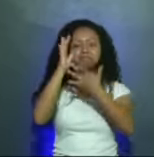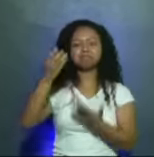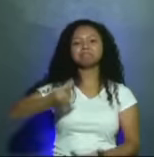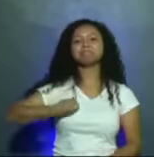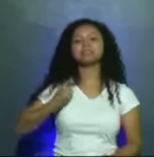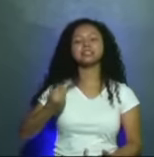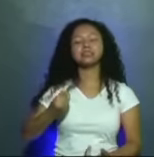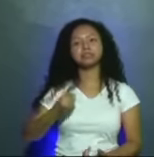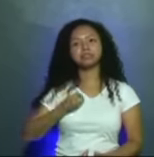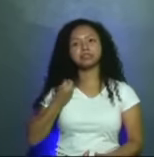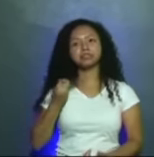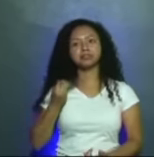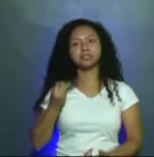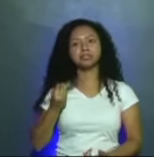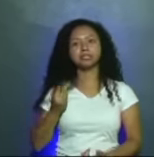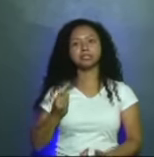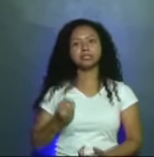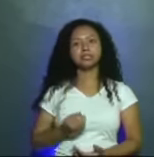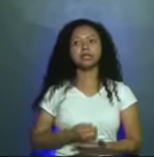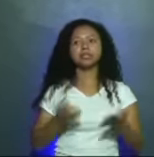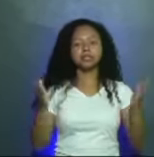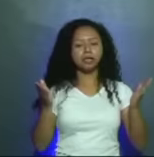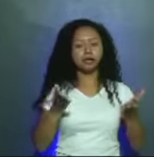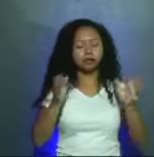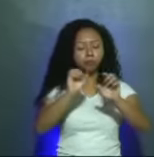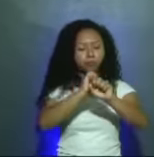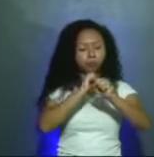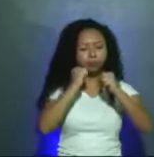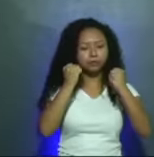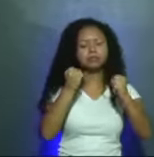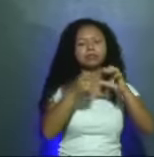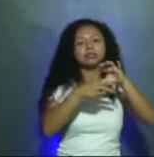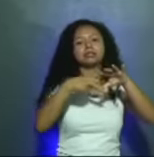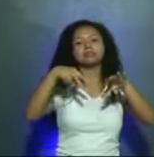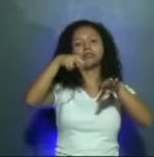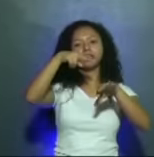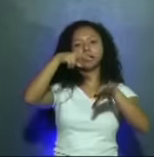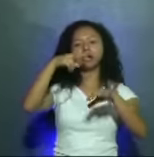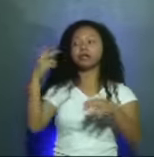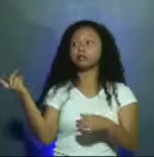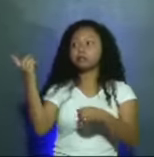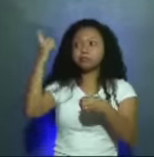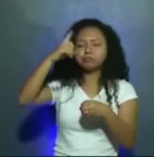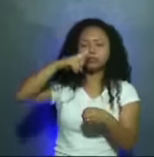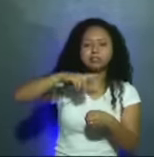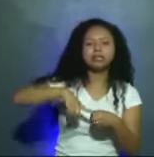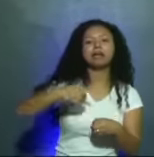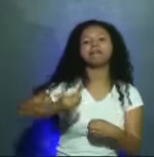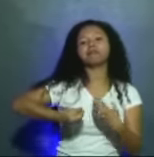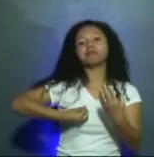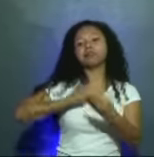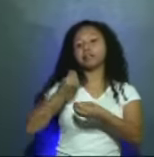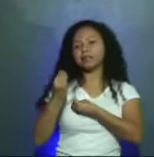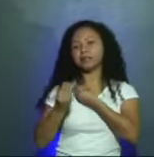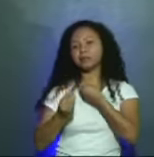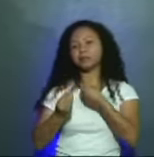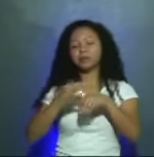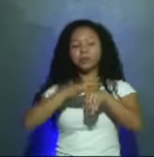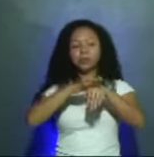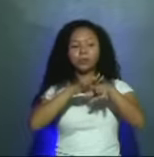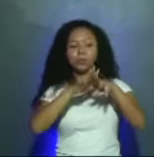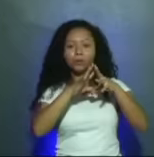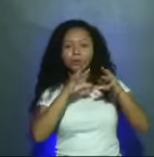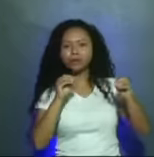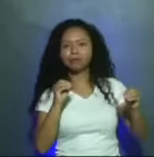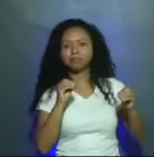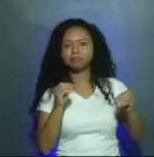o poder da ressurreição de Jesus, é o que nos traz vida, é o que nos traz agora a cura, é o que